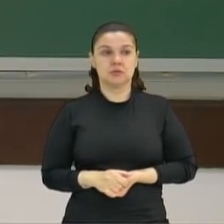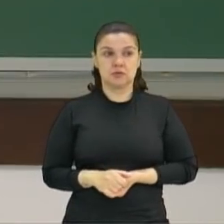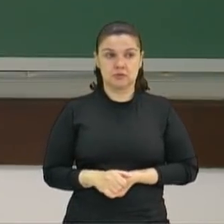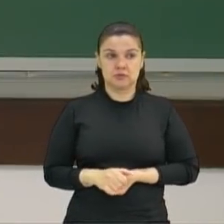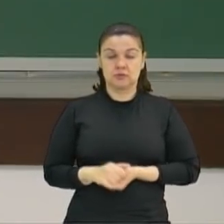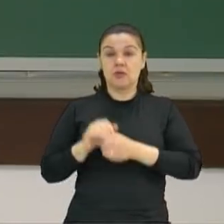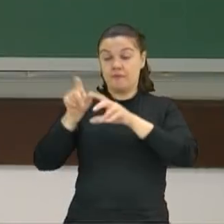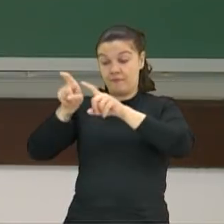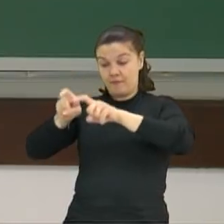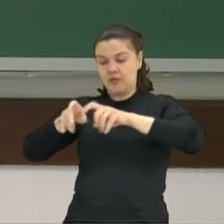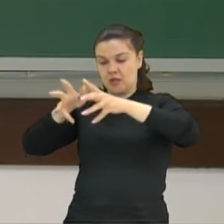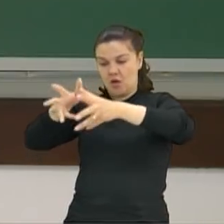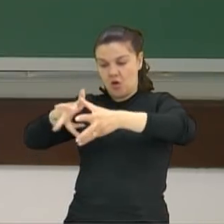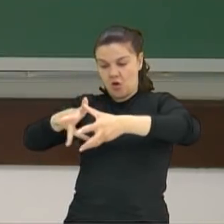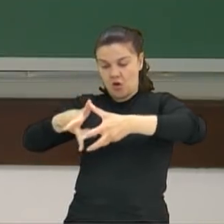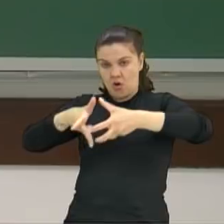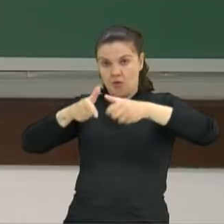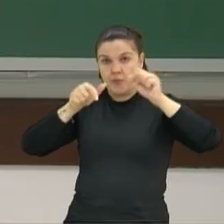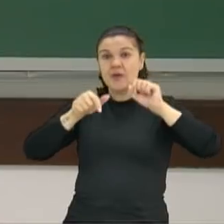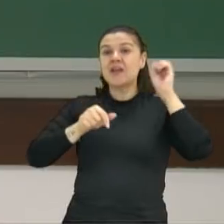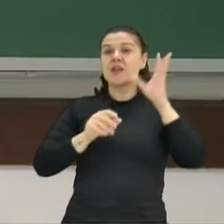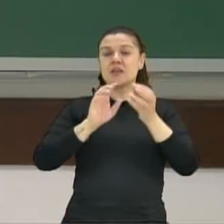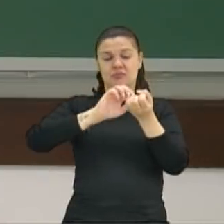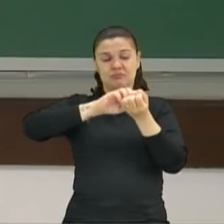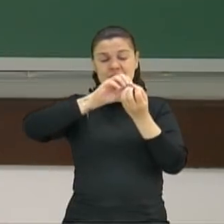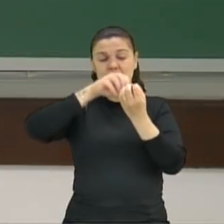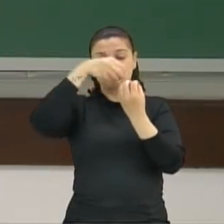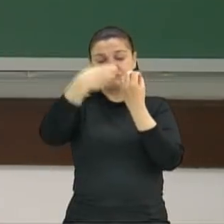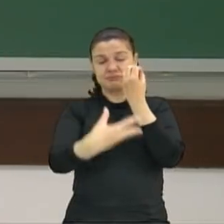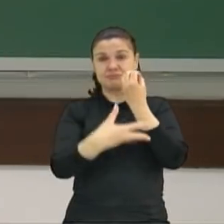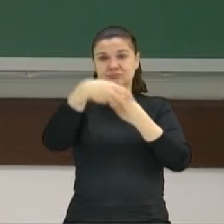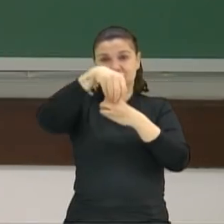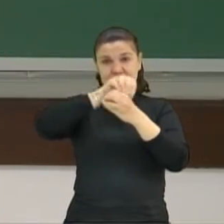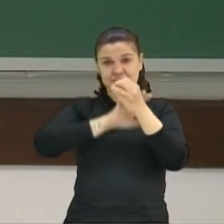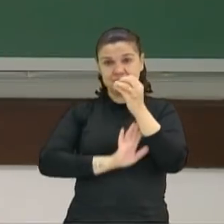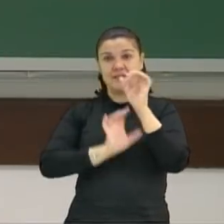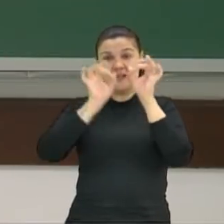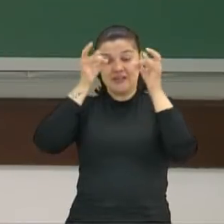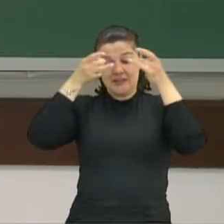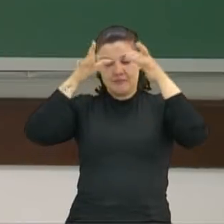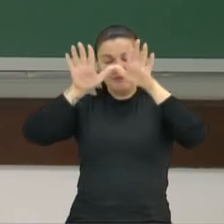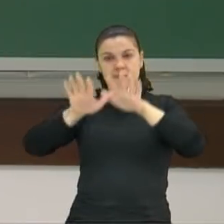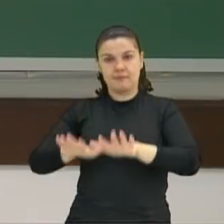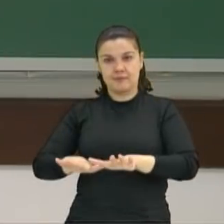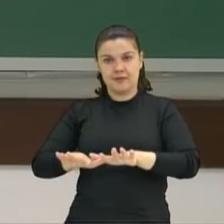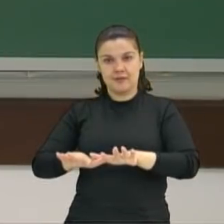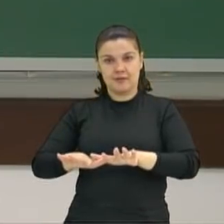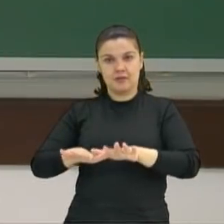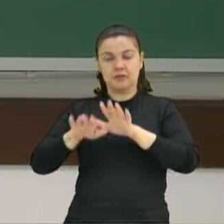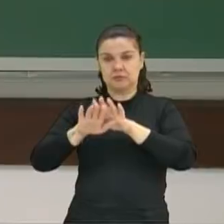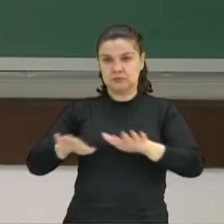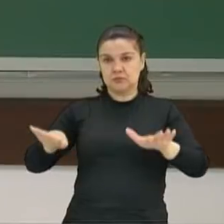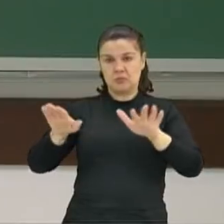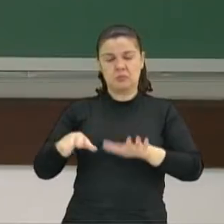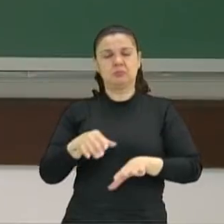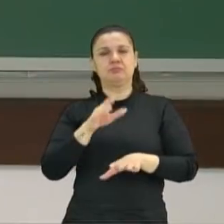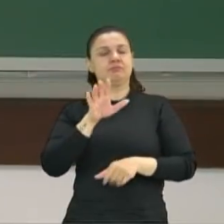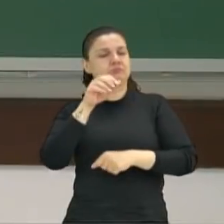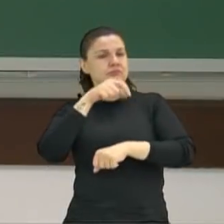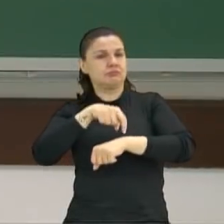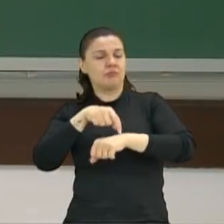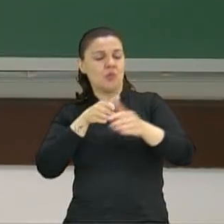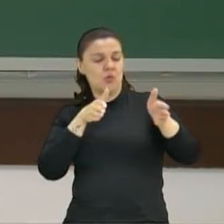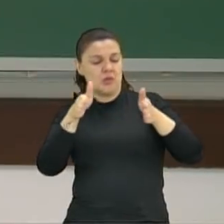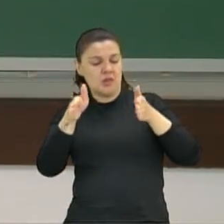a colheita e a palha ou os restos daquela plantação ficam ali descansando no solo, que vai servir